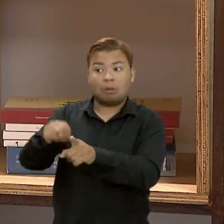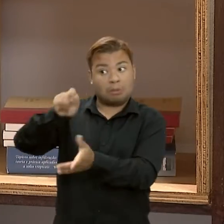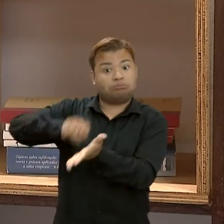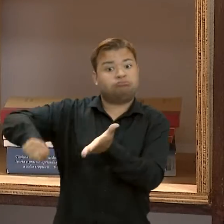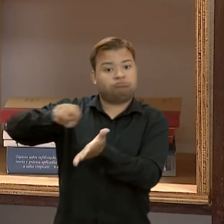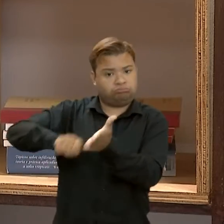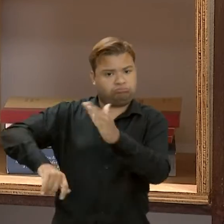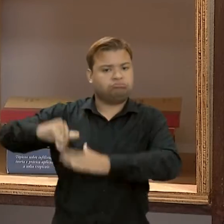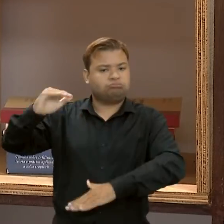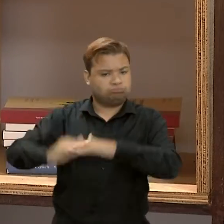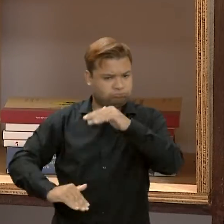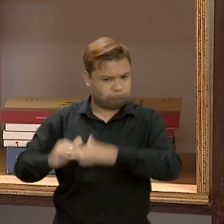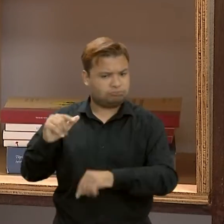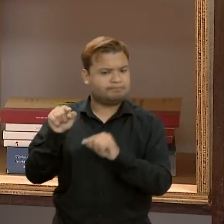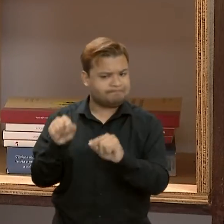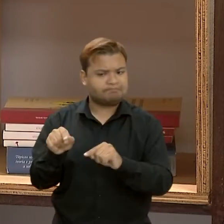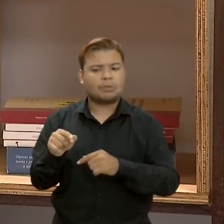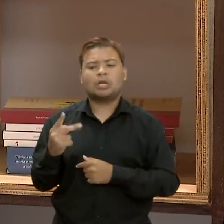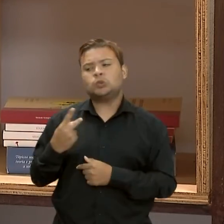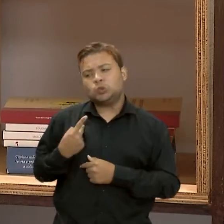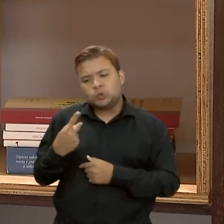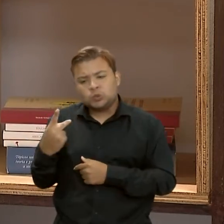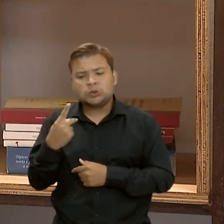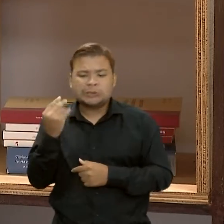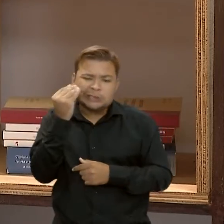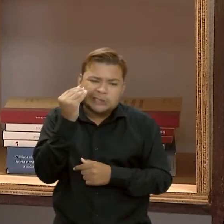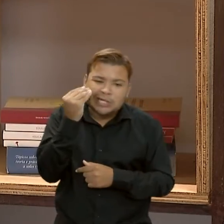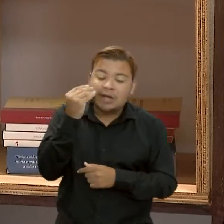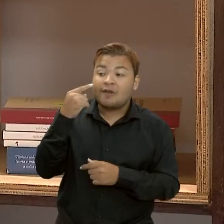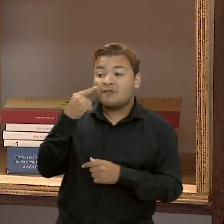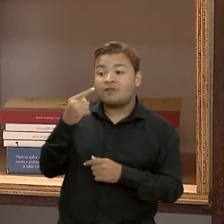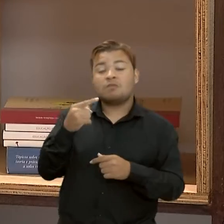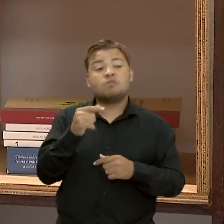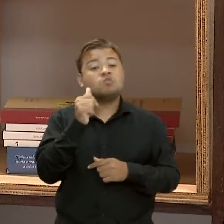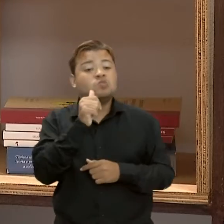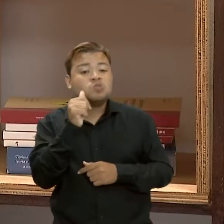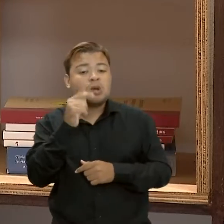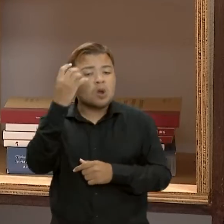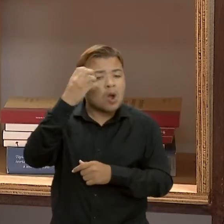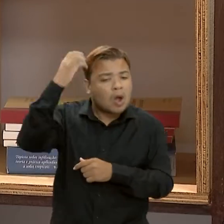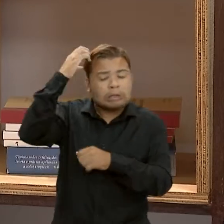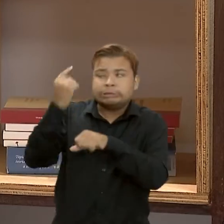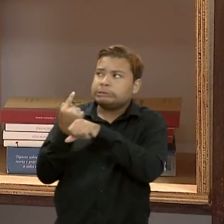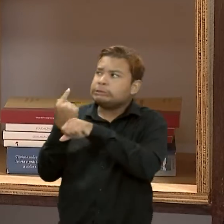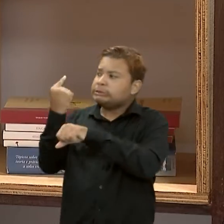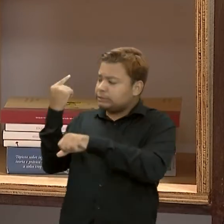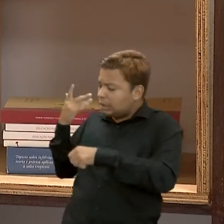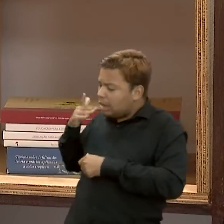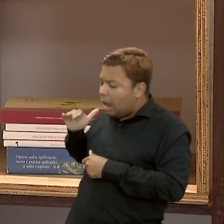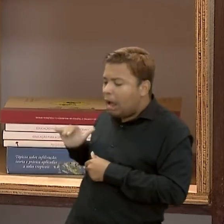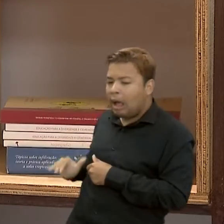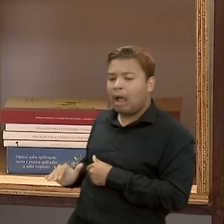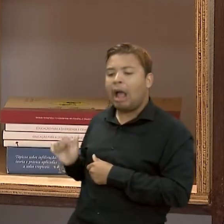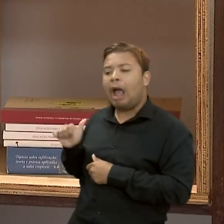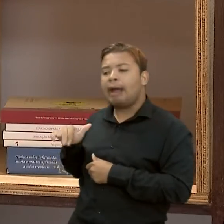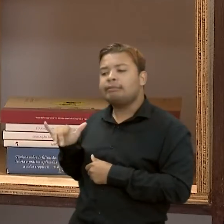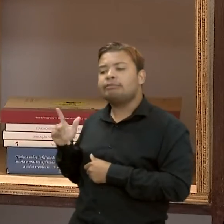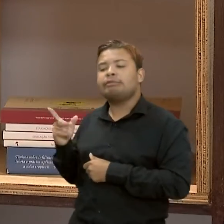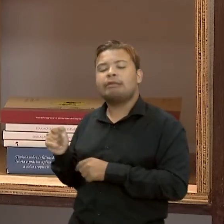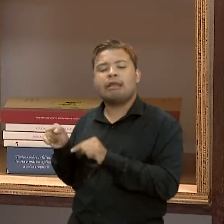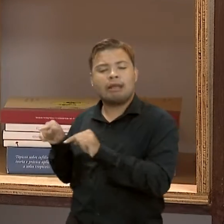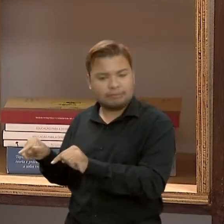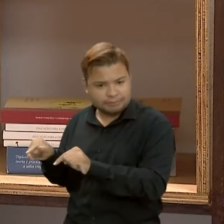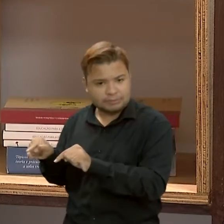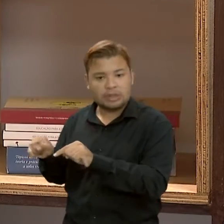a gente busca lá com a Aninha a infância e passamos aí pela juventude,